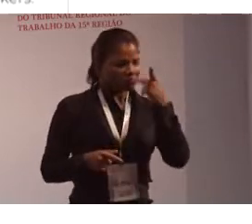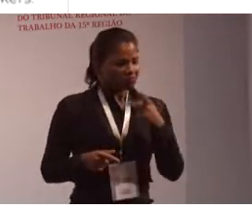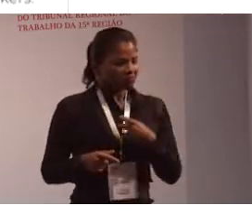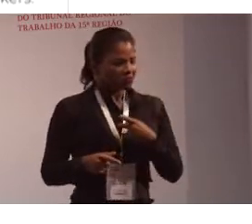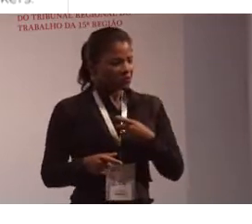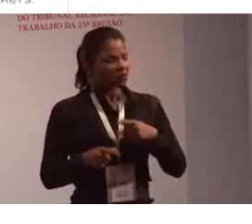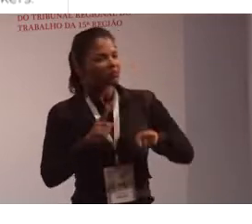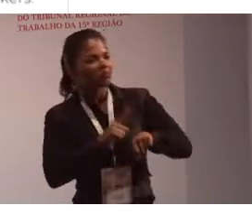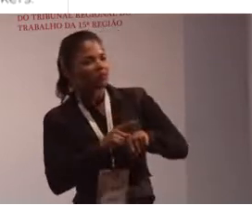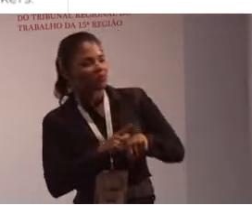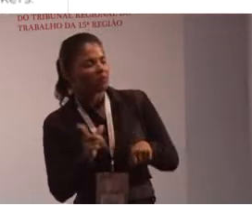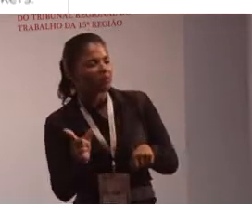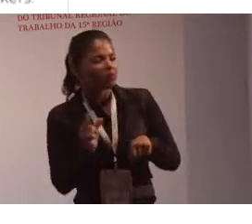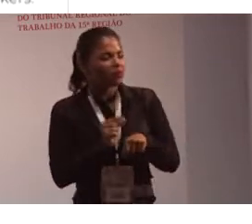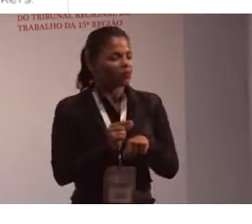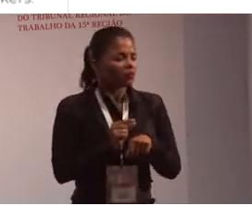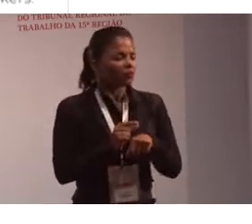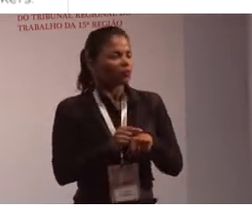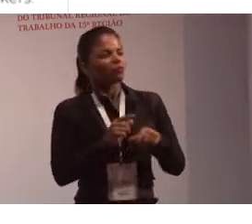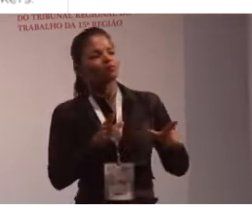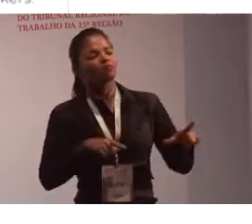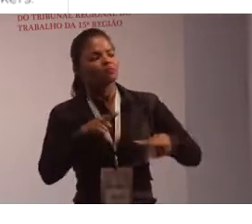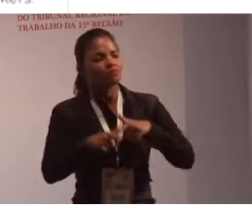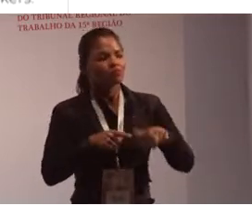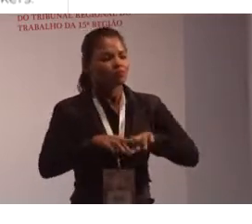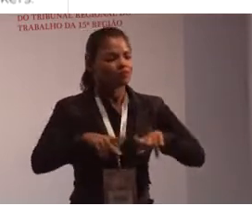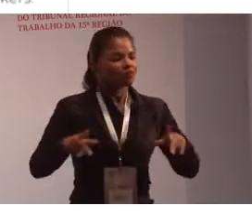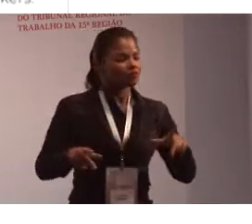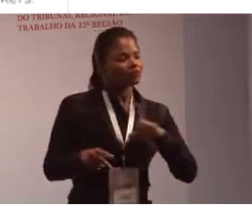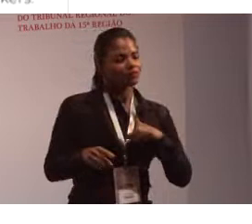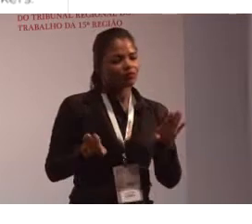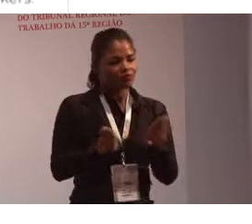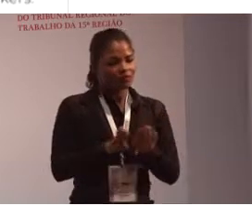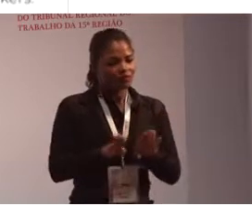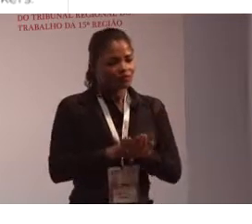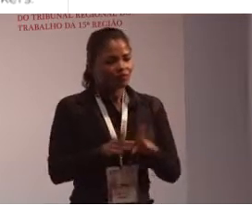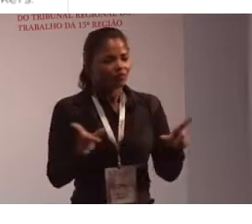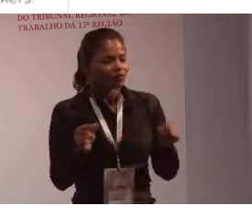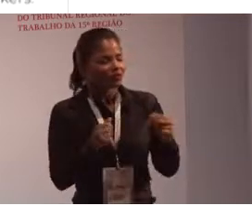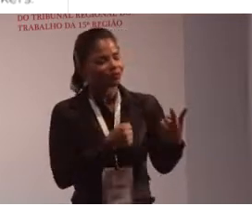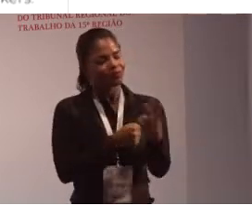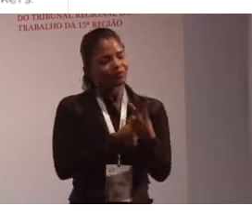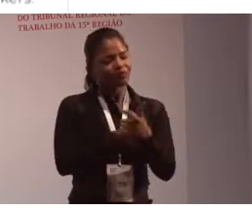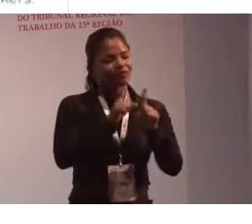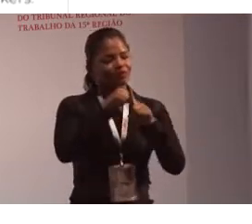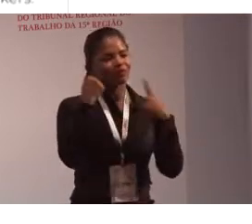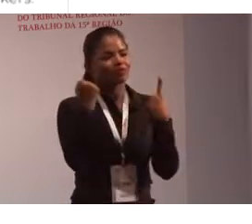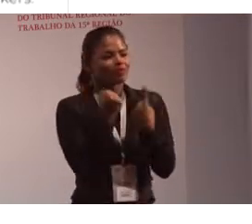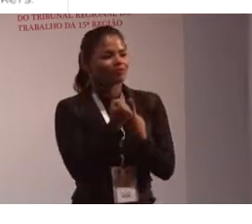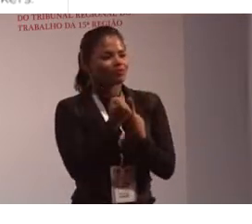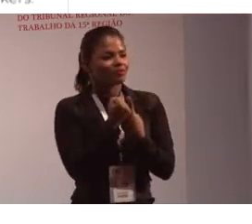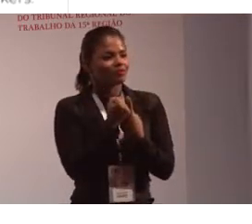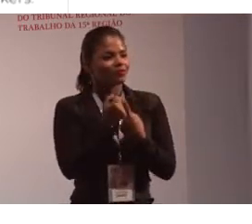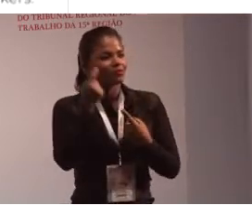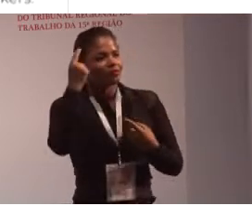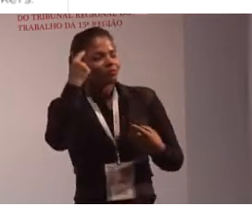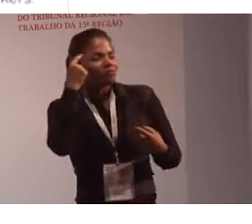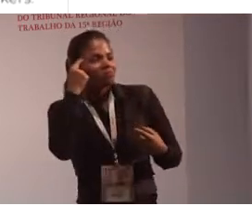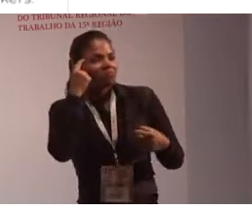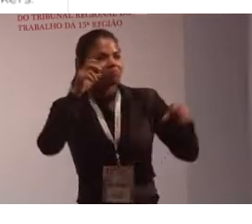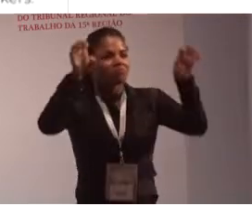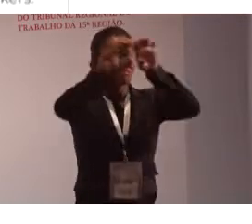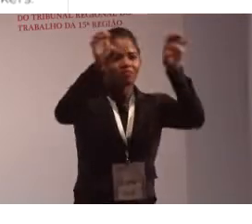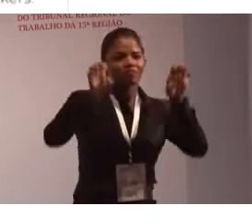tempo parcial, um trabalho apoiado em plataformas, eu também tenho menor proteção social, mas não pensando só nos grandes sistemas,